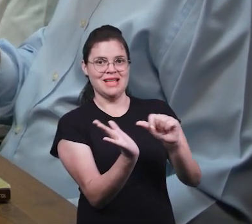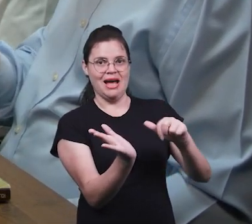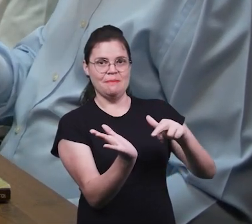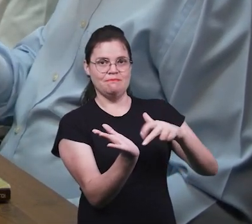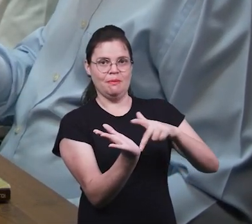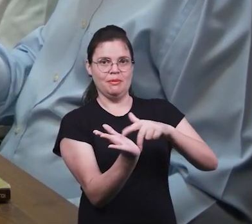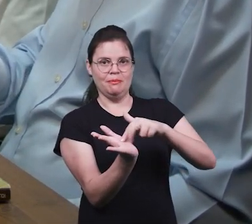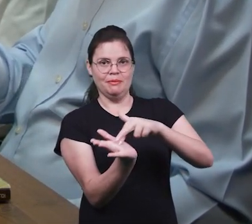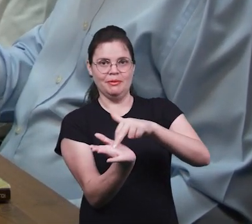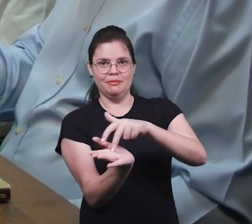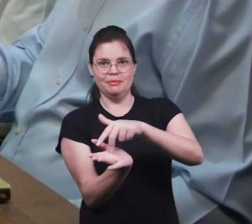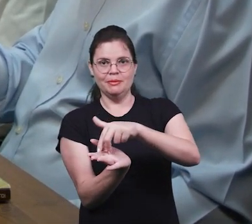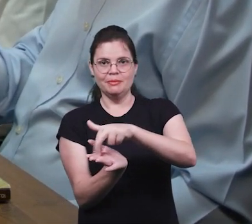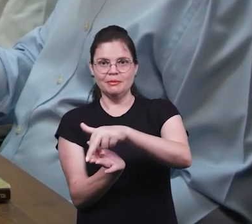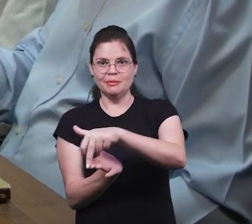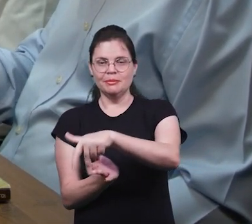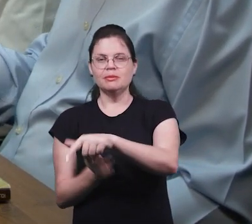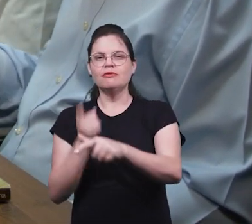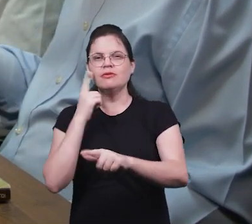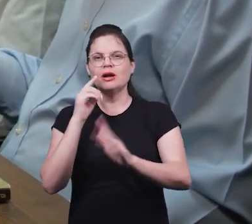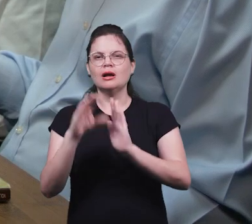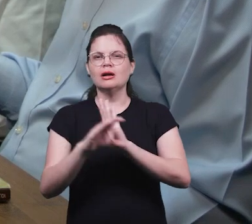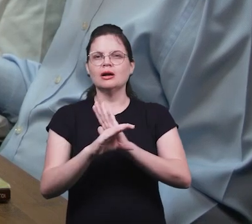no capítulo...